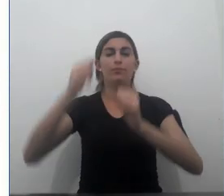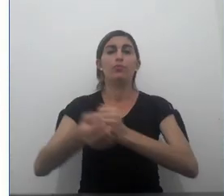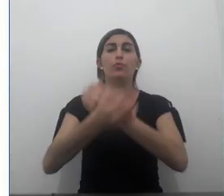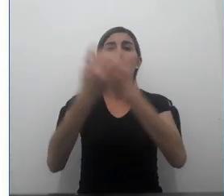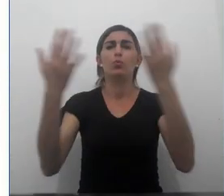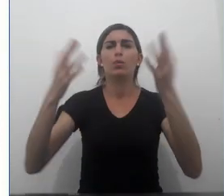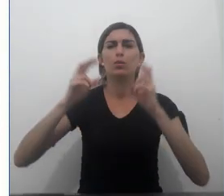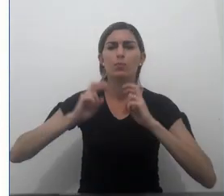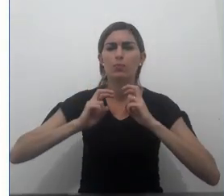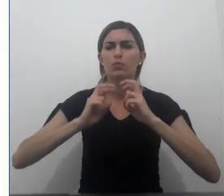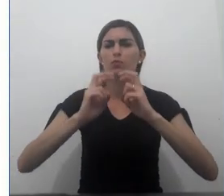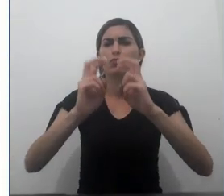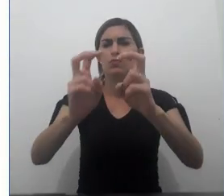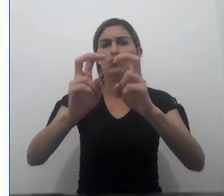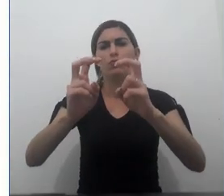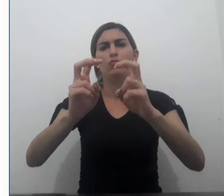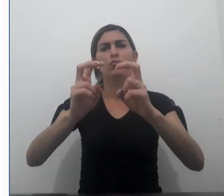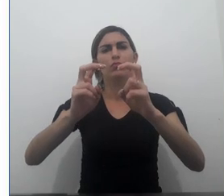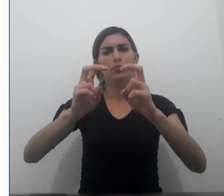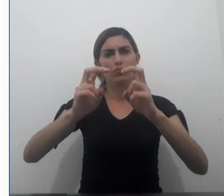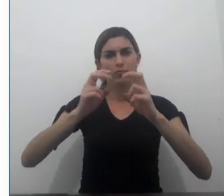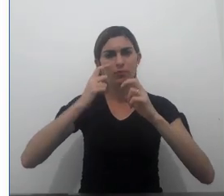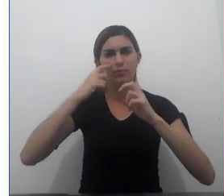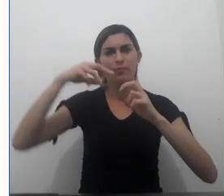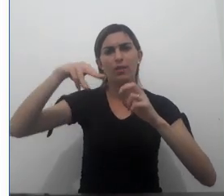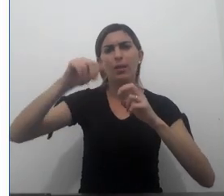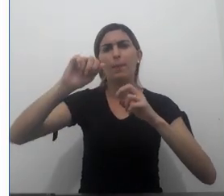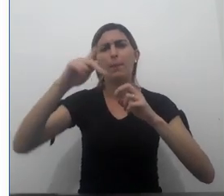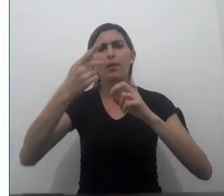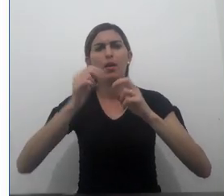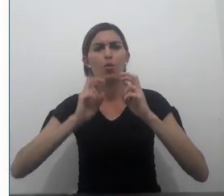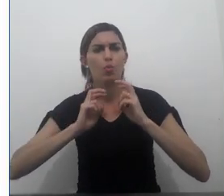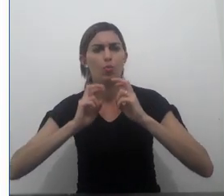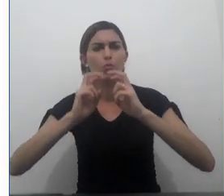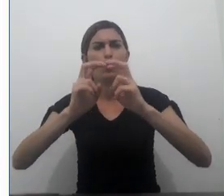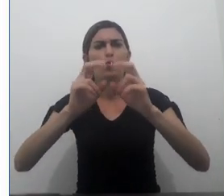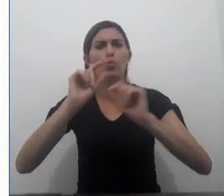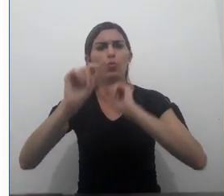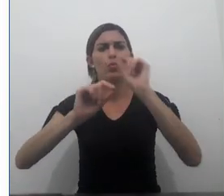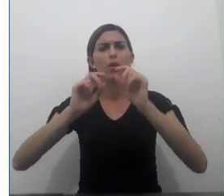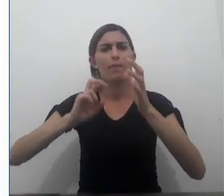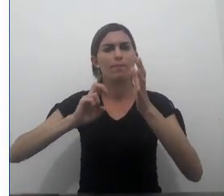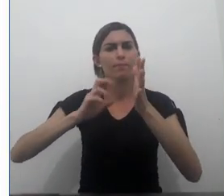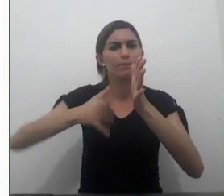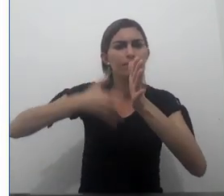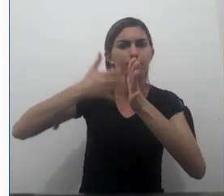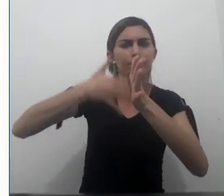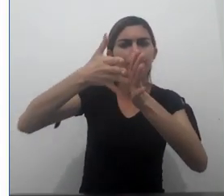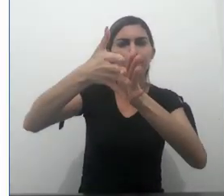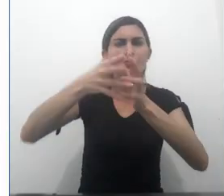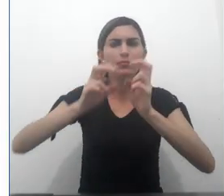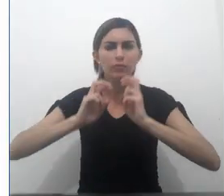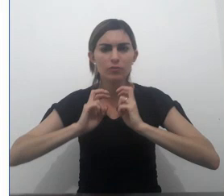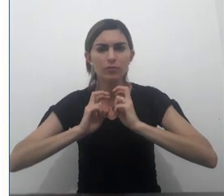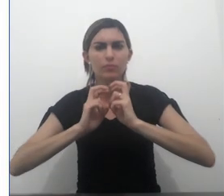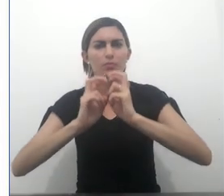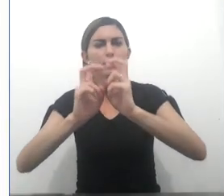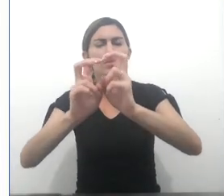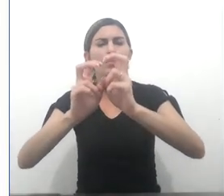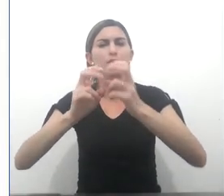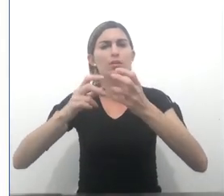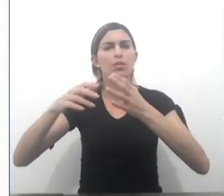observa a quantidade de ferrovias, né, chamada também de malha ferroviária. Ah, professor, o que é ferrovia? É